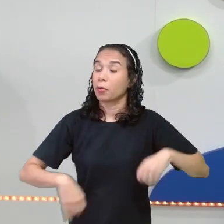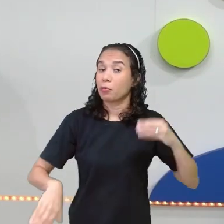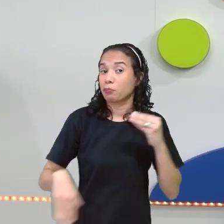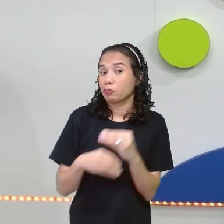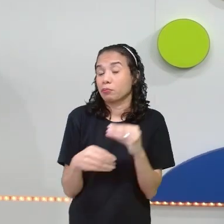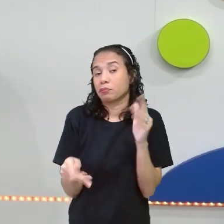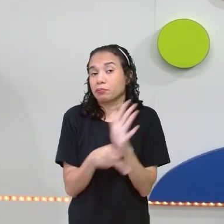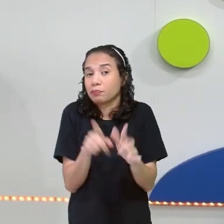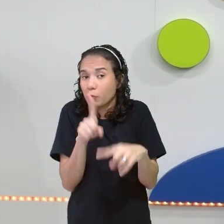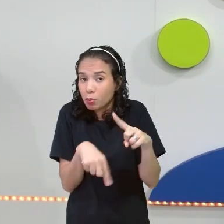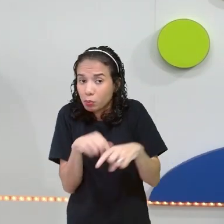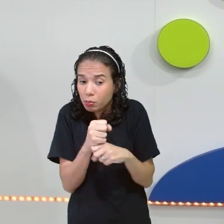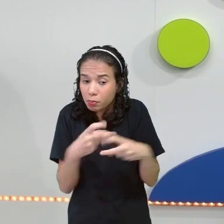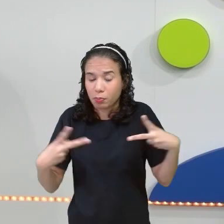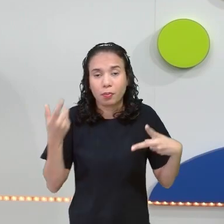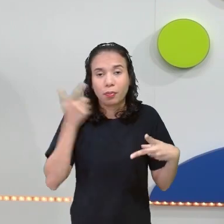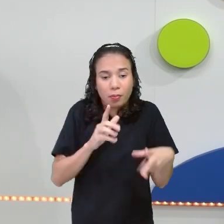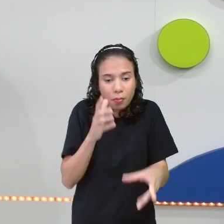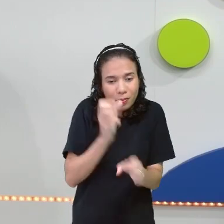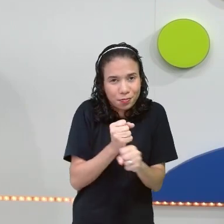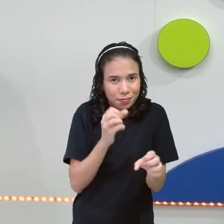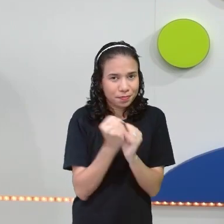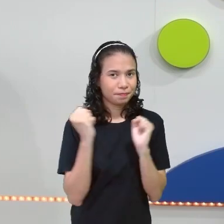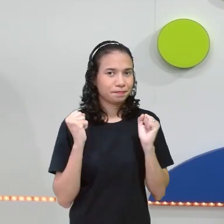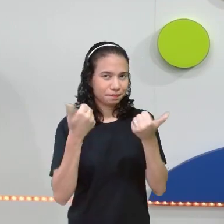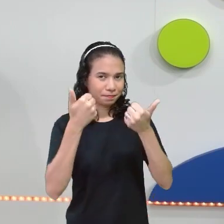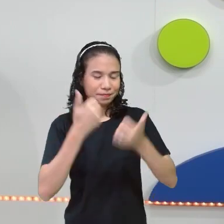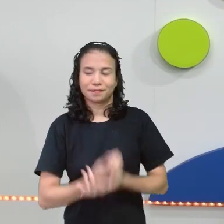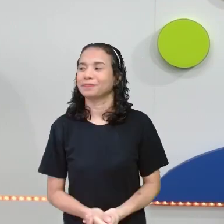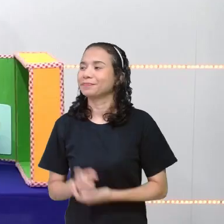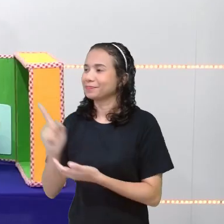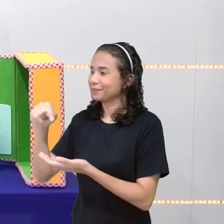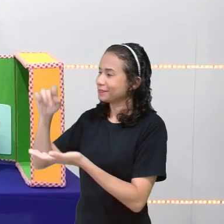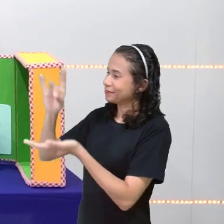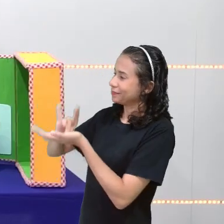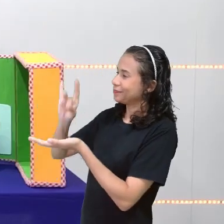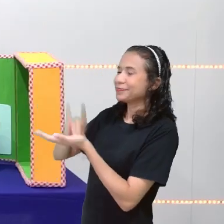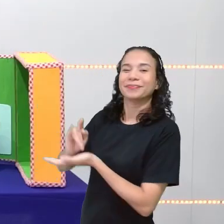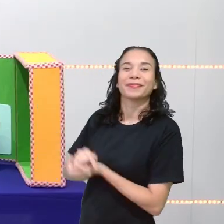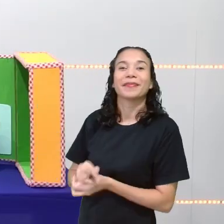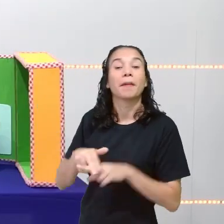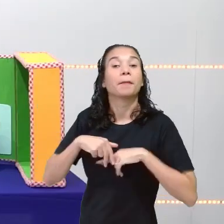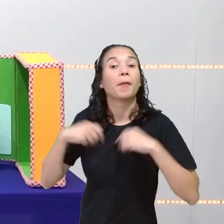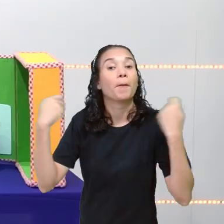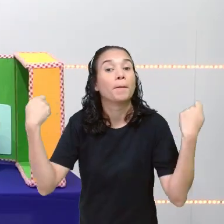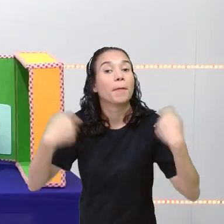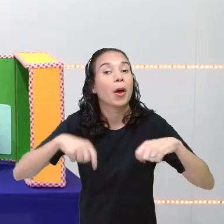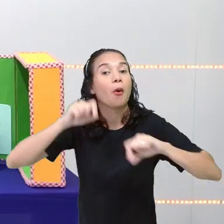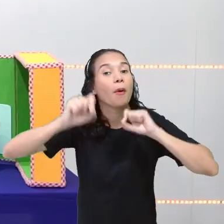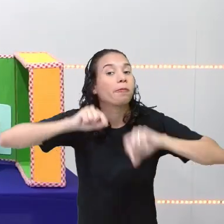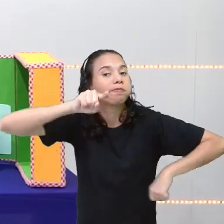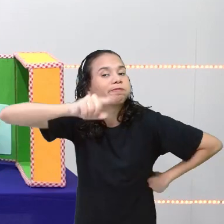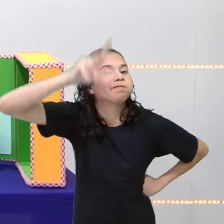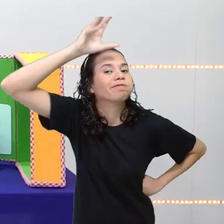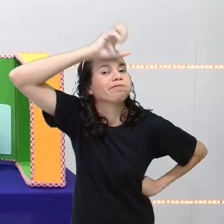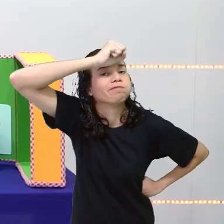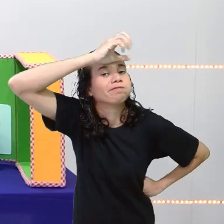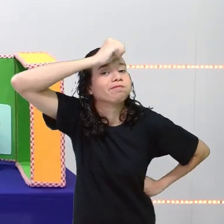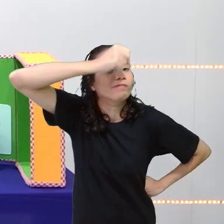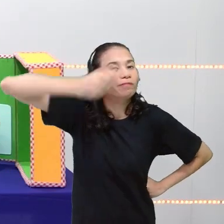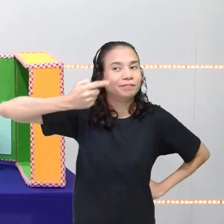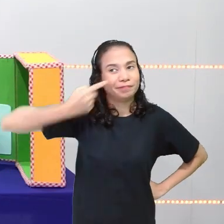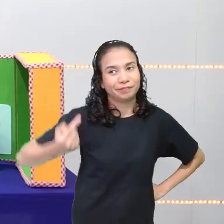algum objeto dentro da sua máquina para somar. Tá certo? Isso mesmo. Contanto que você aprenda. Olha aqui, já está